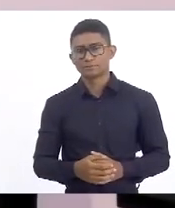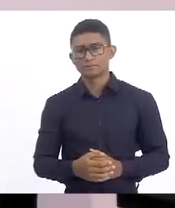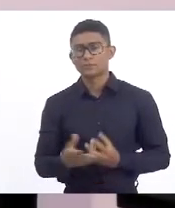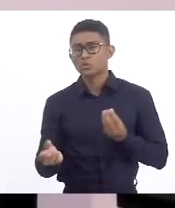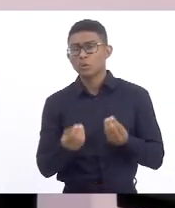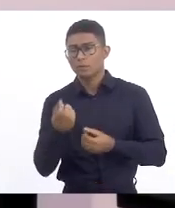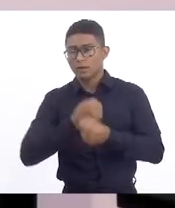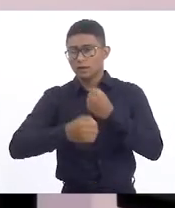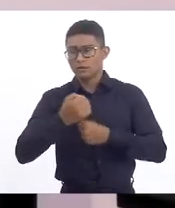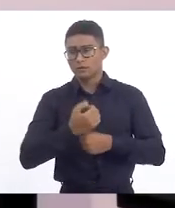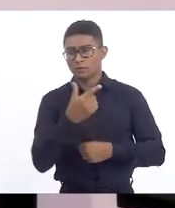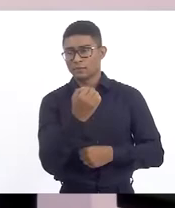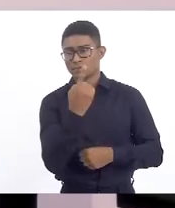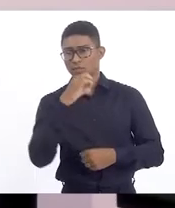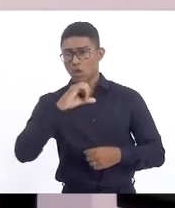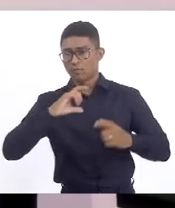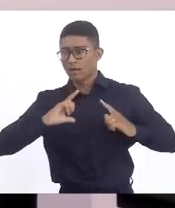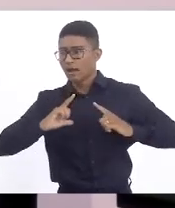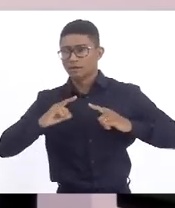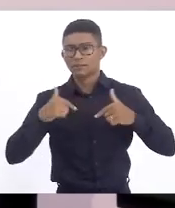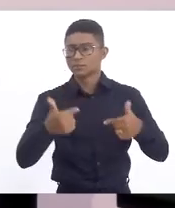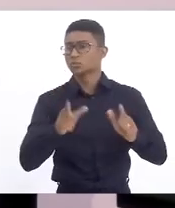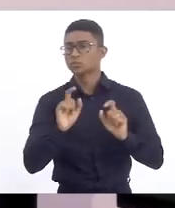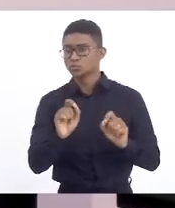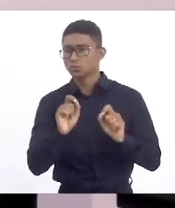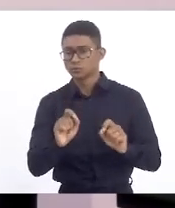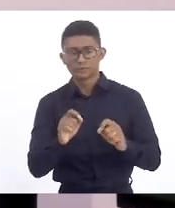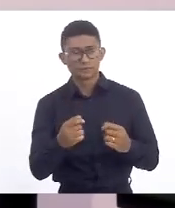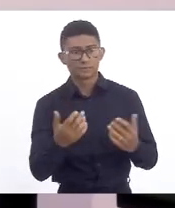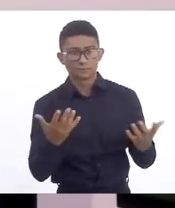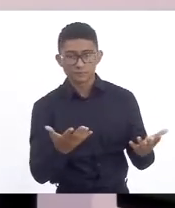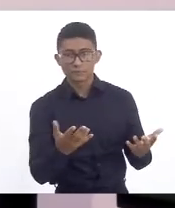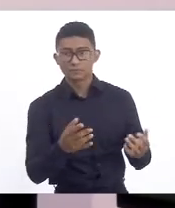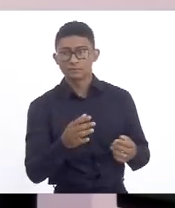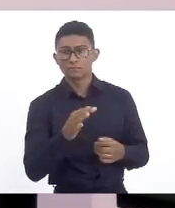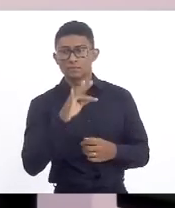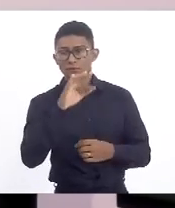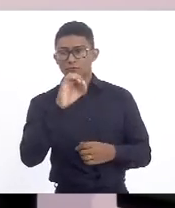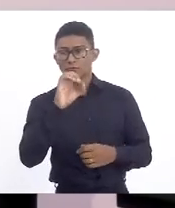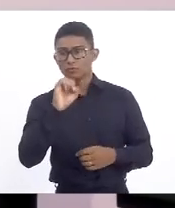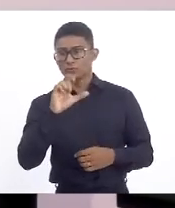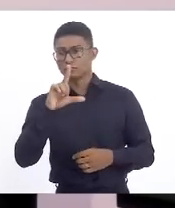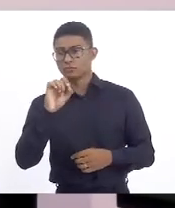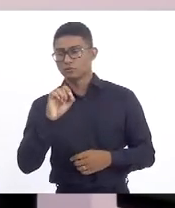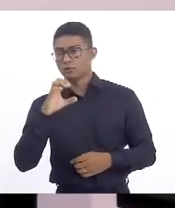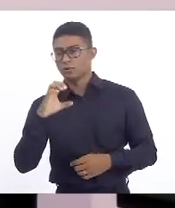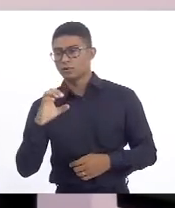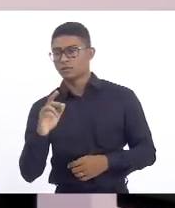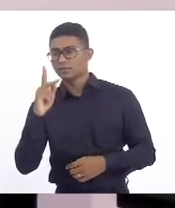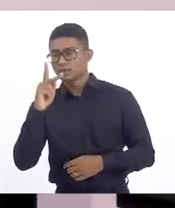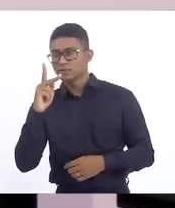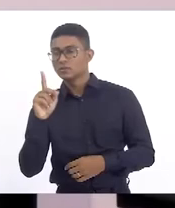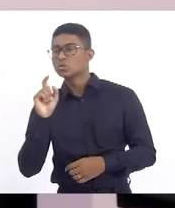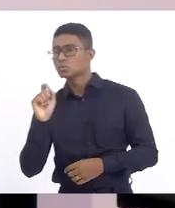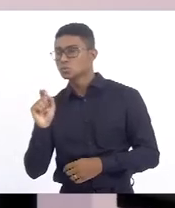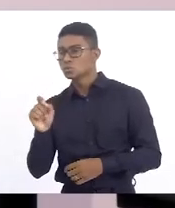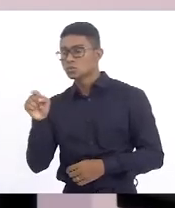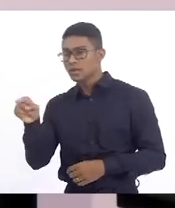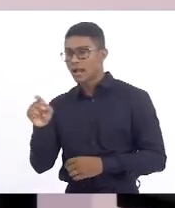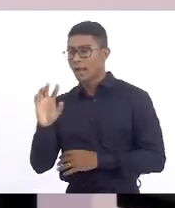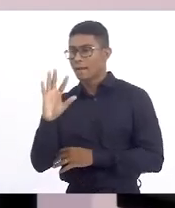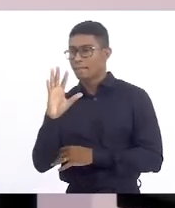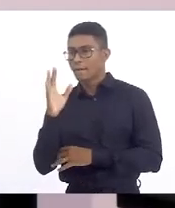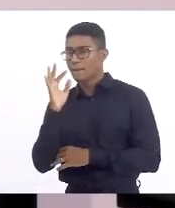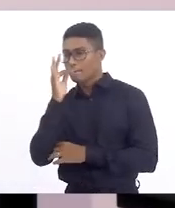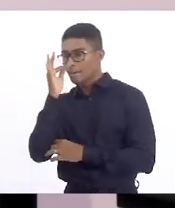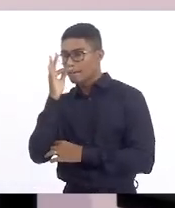desde 2019 foram efetivamente autorização ambiental para aplicação do Fosloc na Lagoa do Guandu, para reduzir a incidência de algas, a